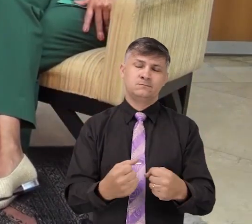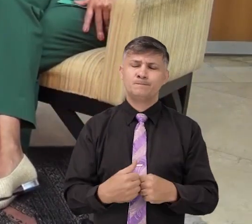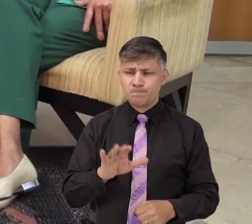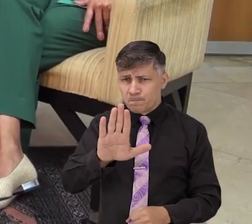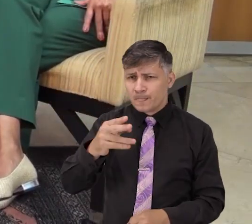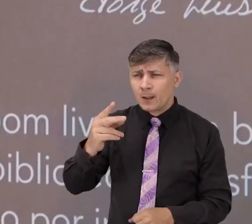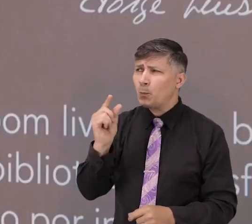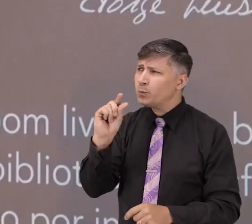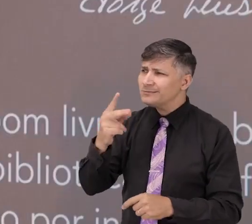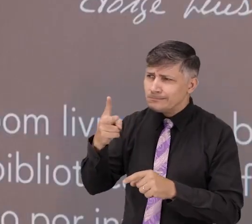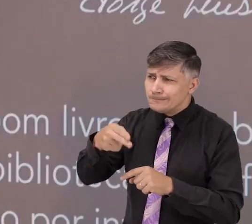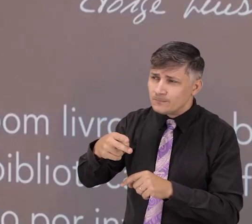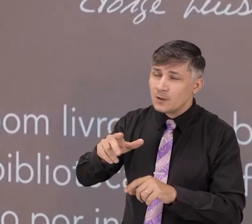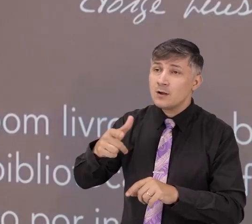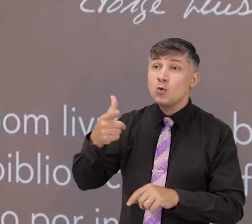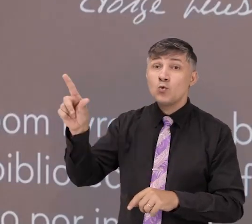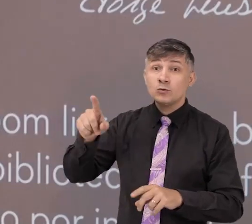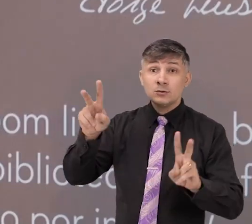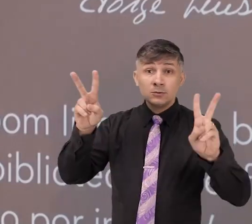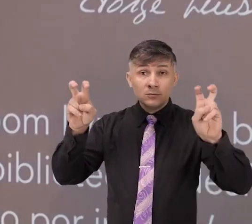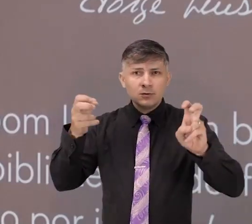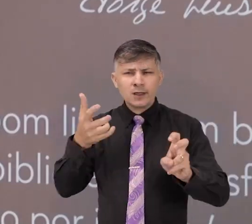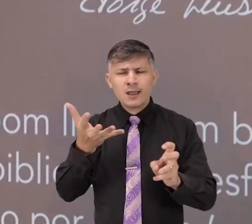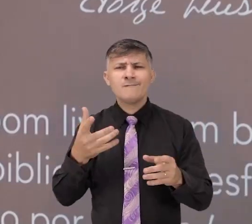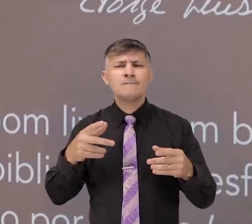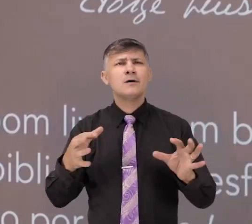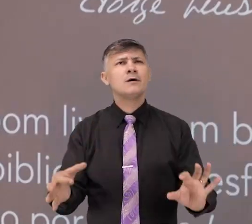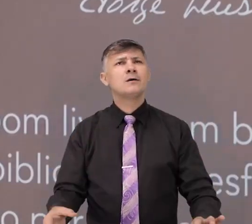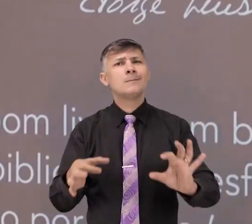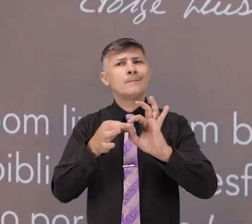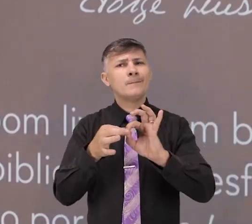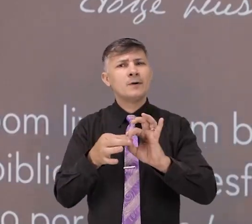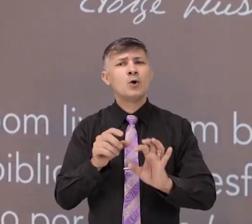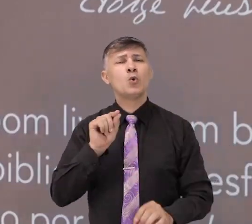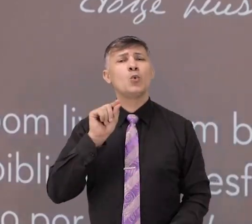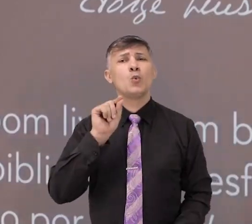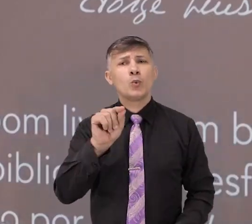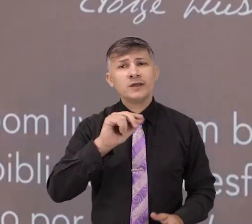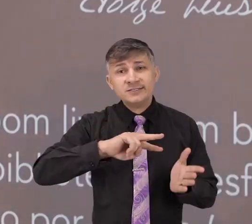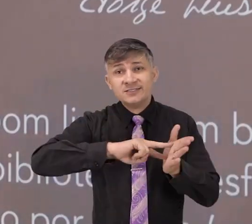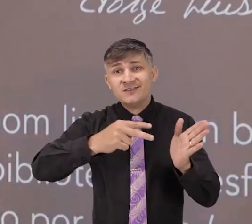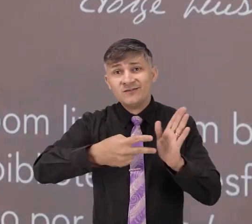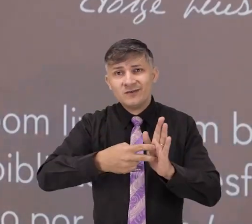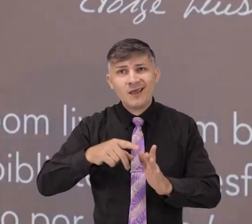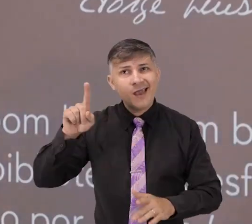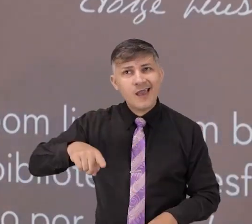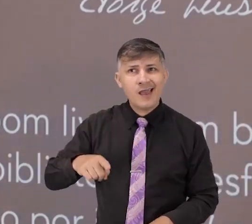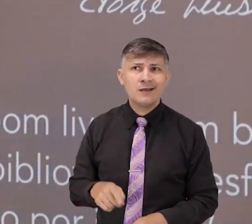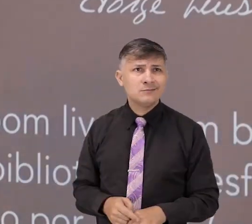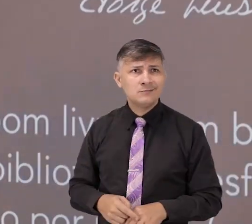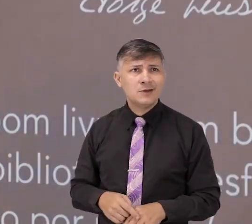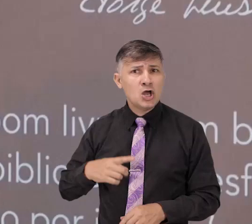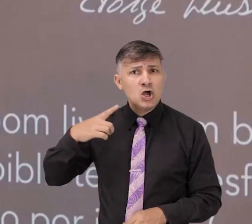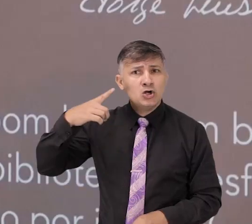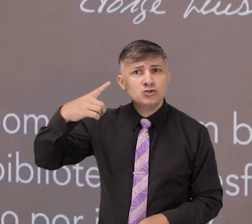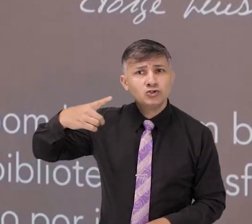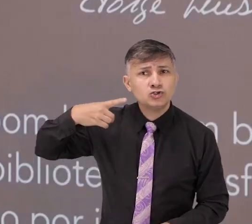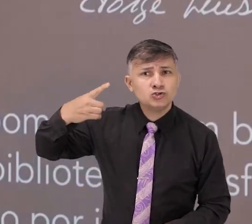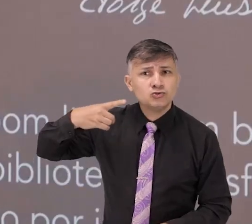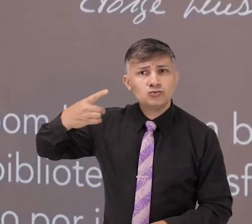Deixa eu te cortar um pouquinho, porque eu queria que você fizesse um link com o que é essa